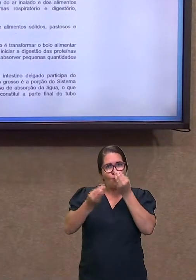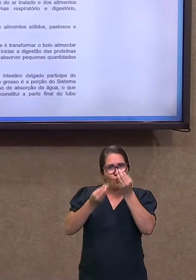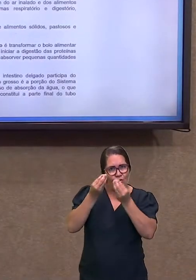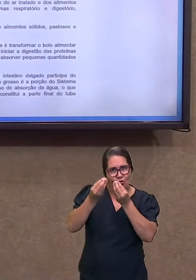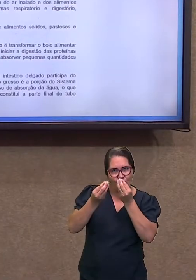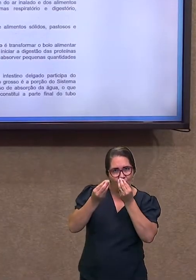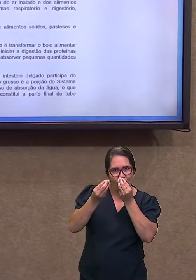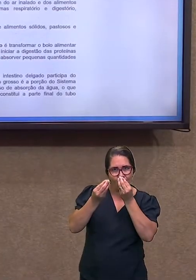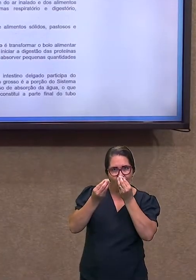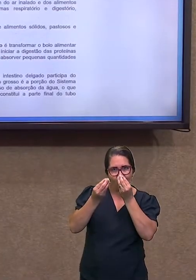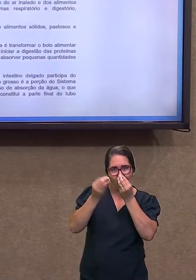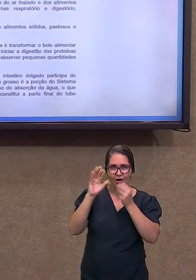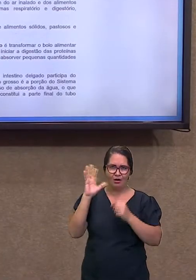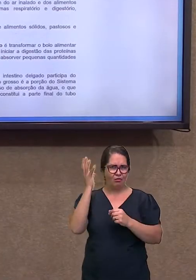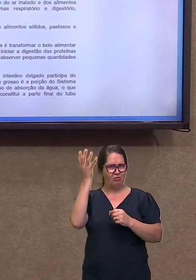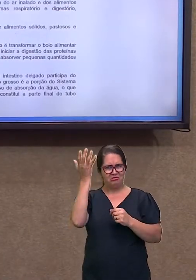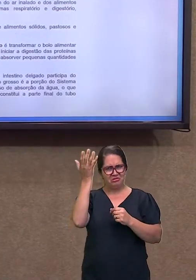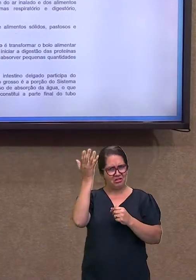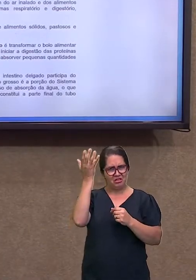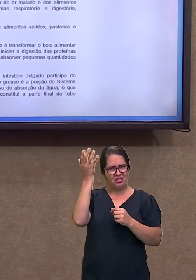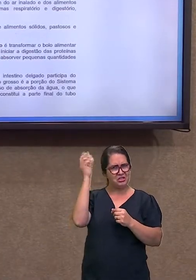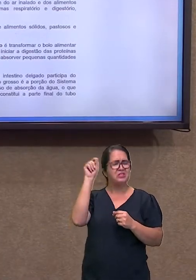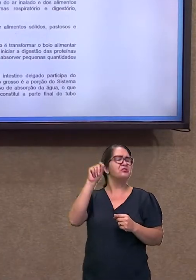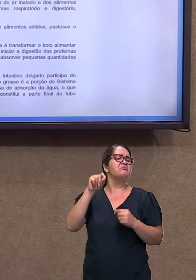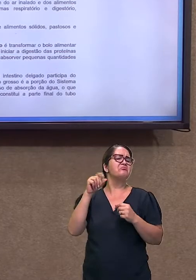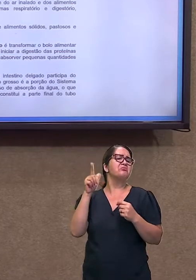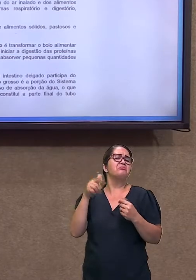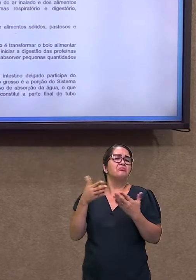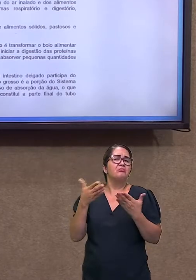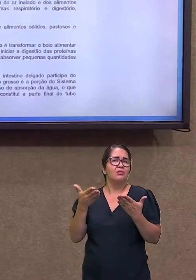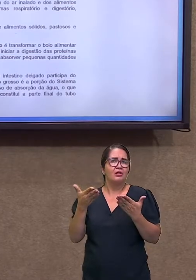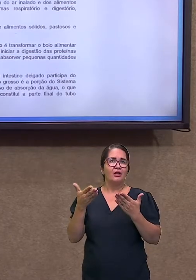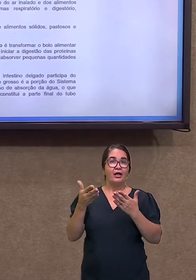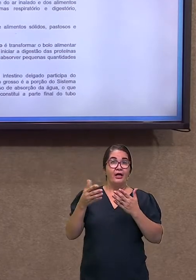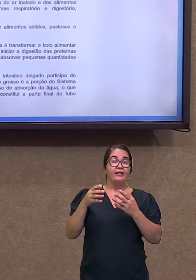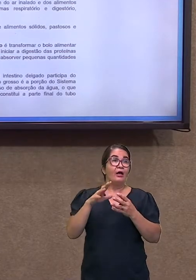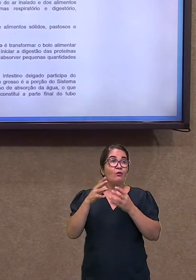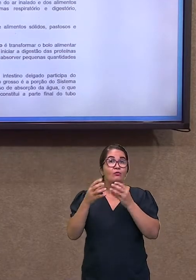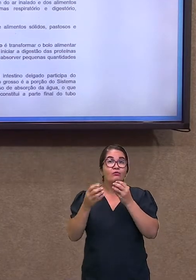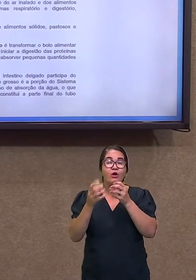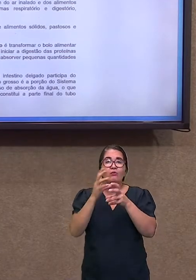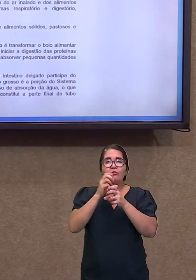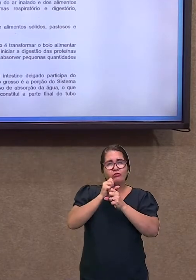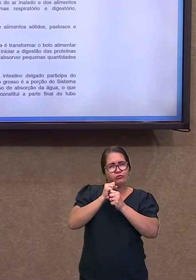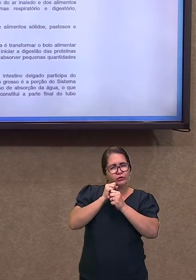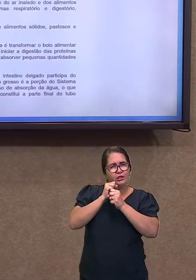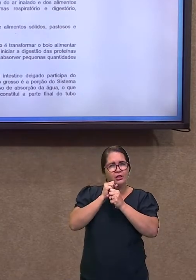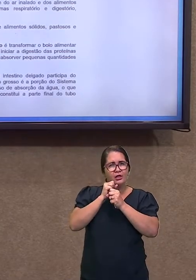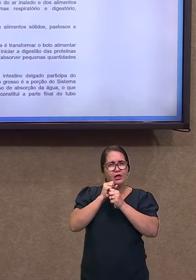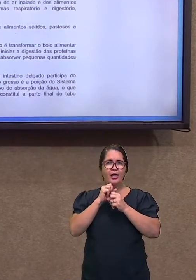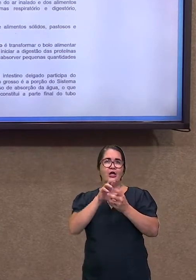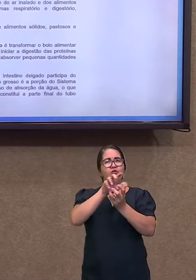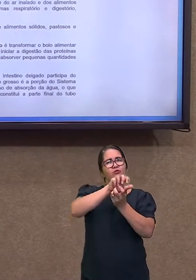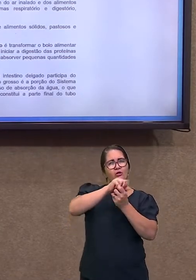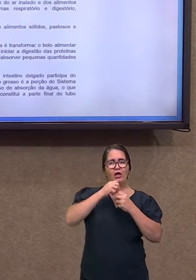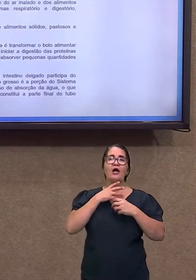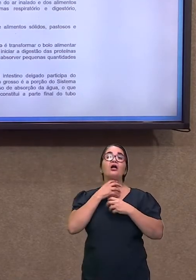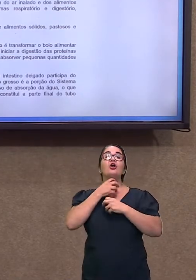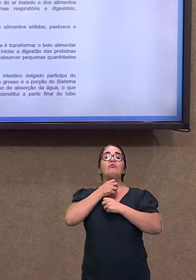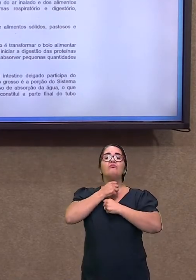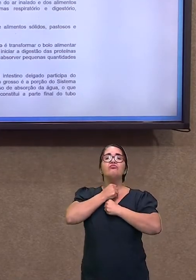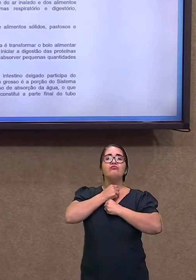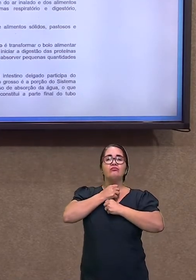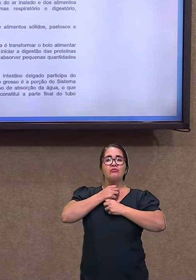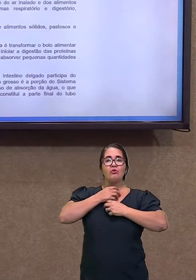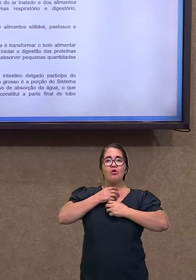movimento, que a gente chama de movimento de aperta, de contrai e relaxa. Então, a